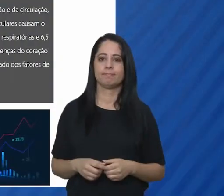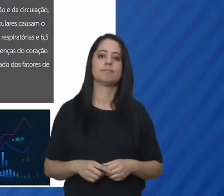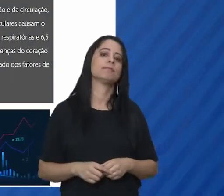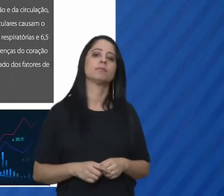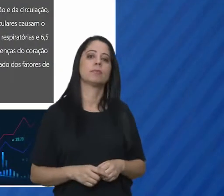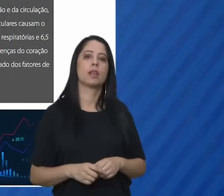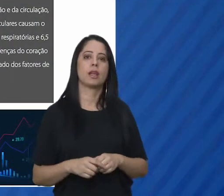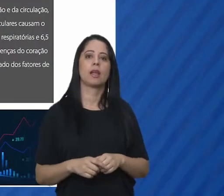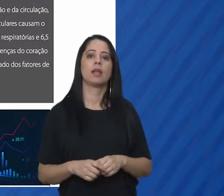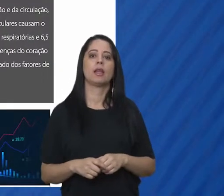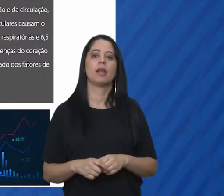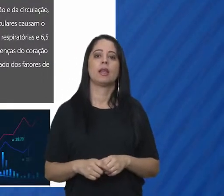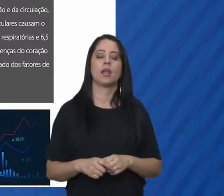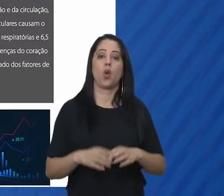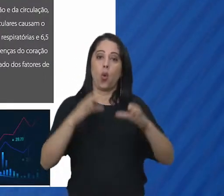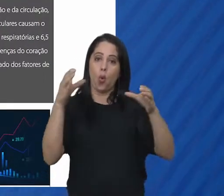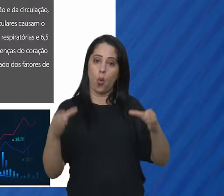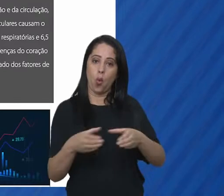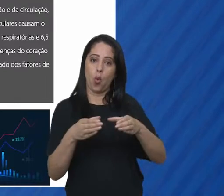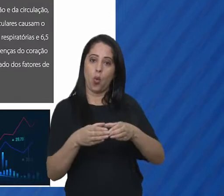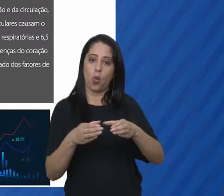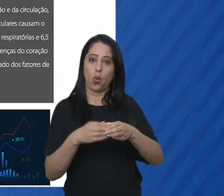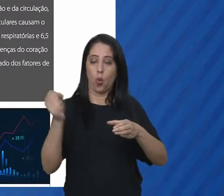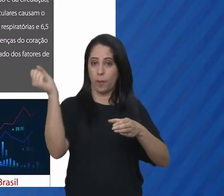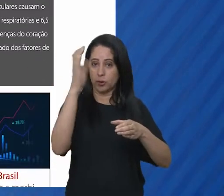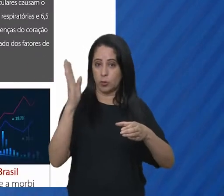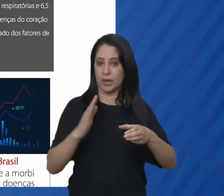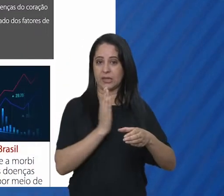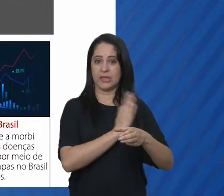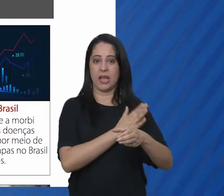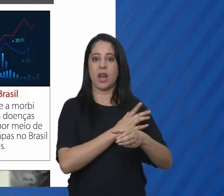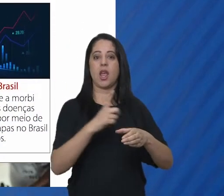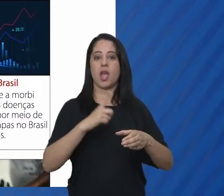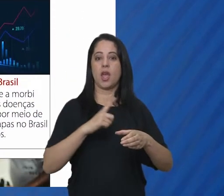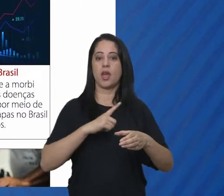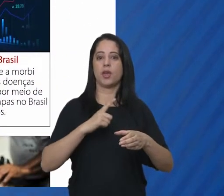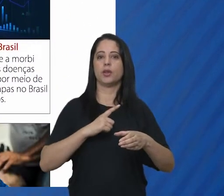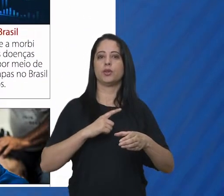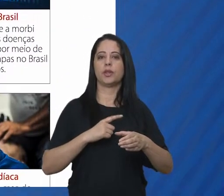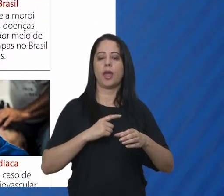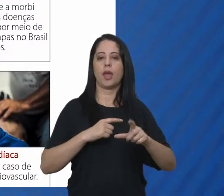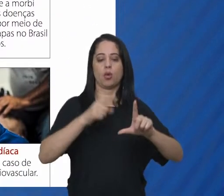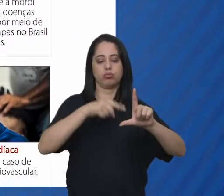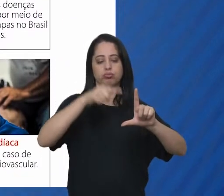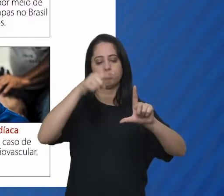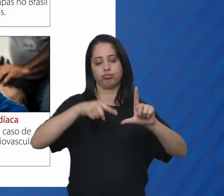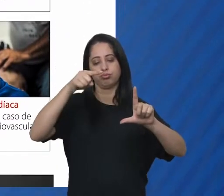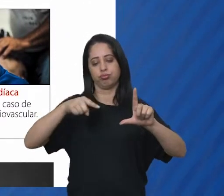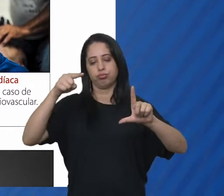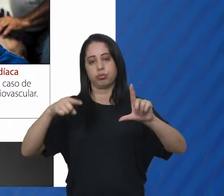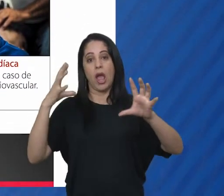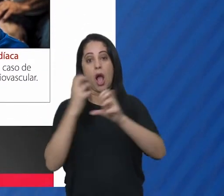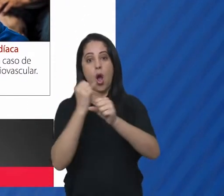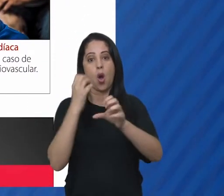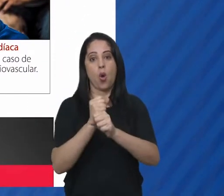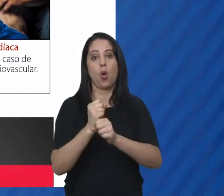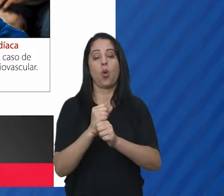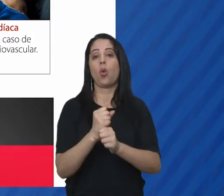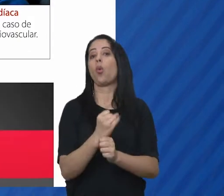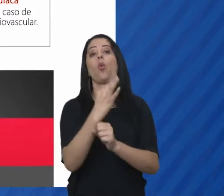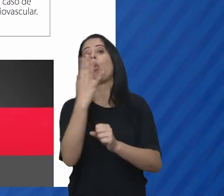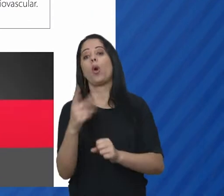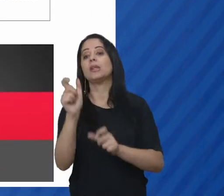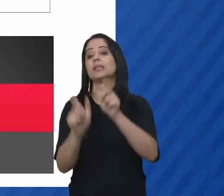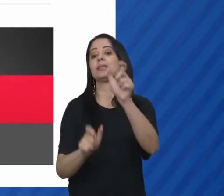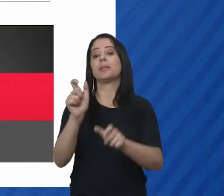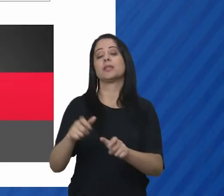A Sociedade Brasileira de Cardiologia possui um termômetro que mede a quantidade de mortes provocadas por doenças